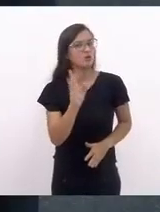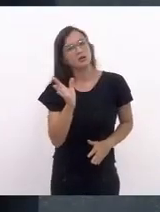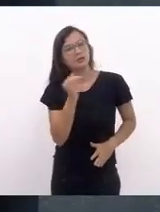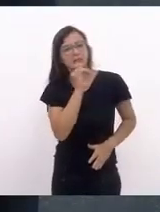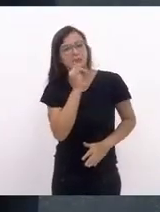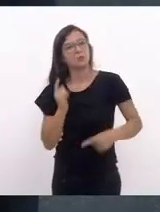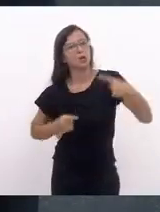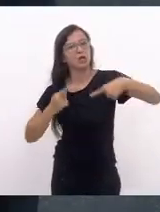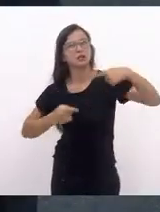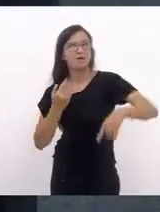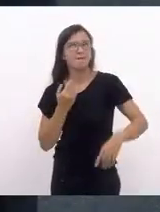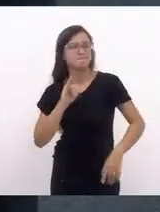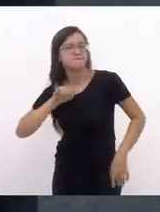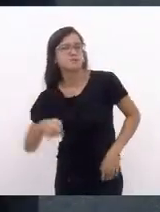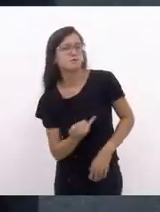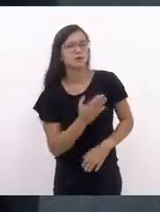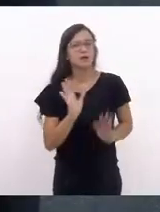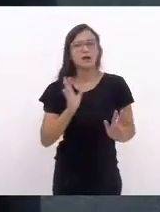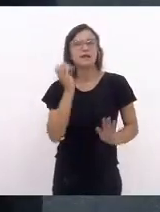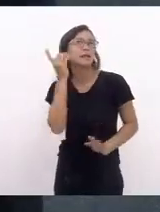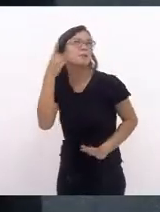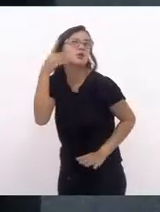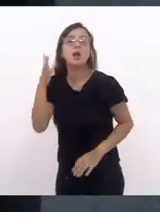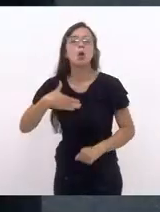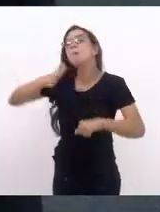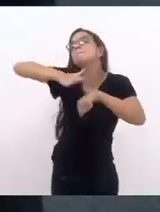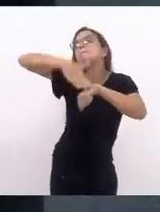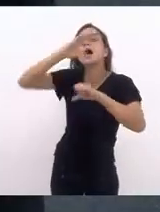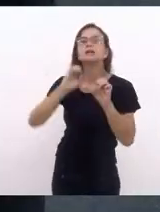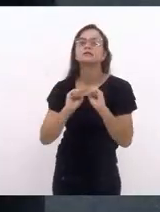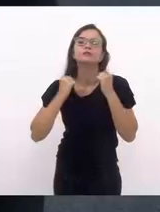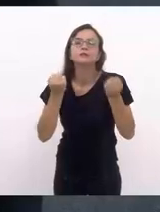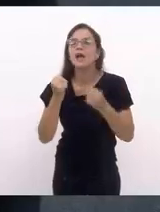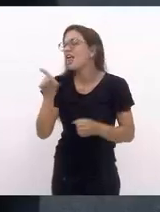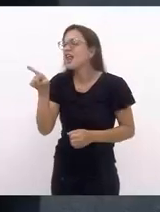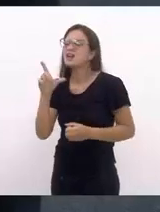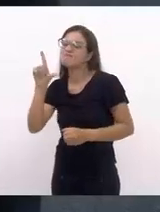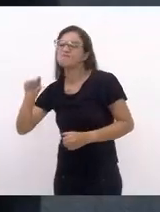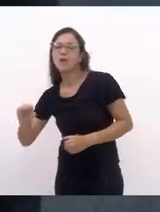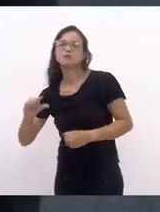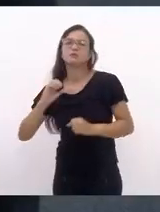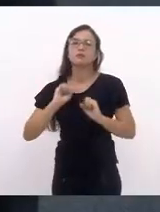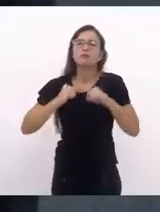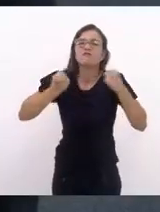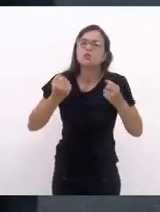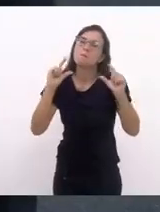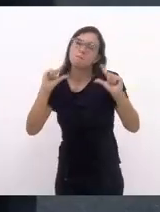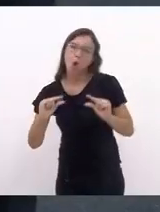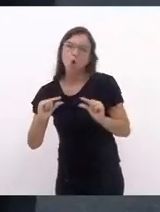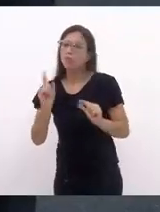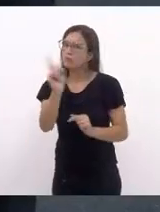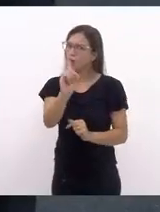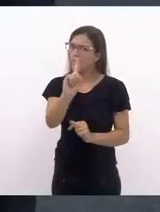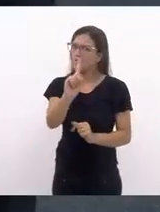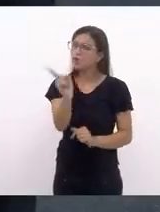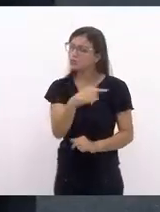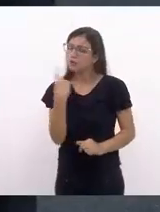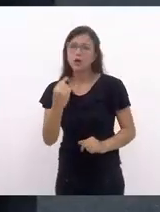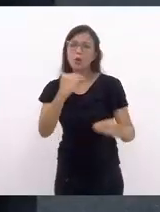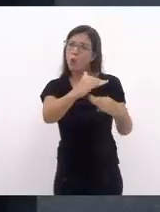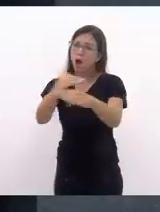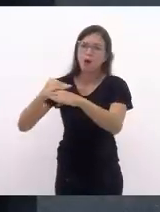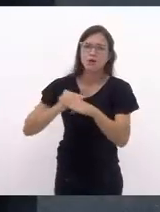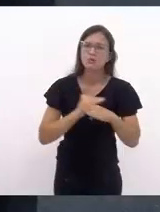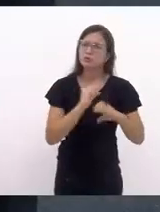não tem o deputado que foi mais defensor ou menos defensor da Tropa foi o esforço concentrado em